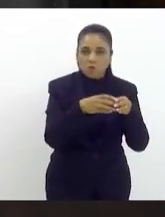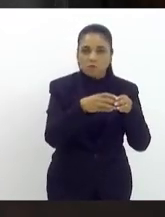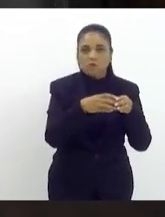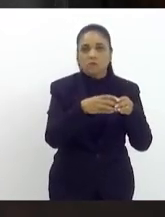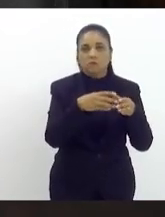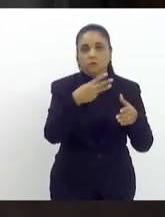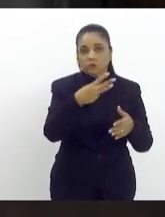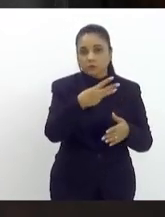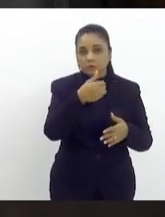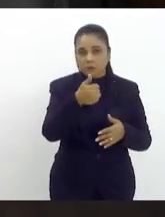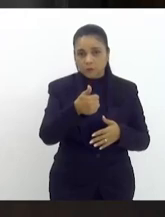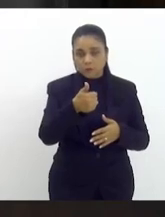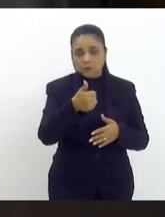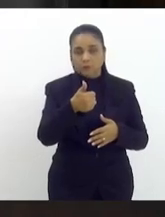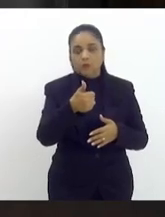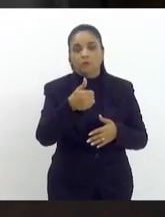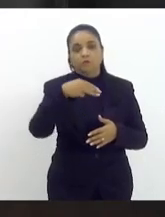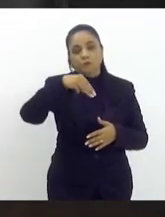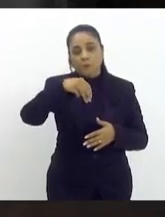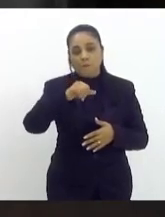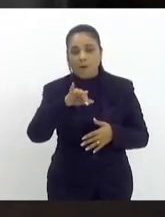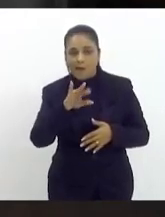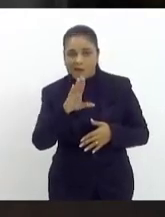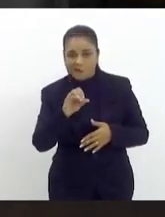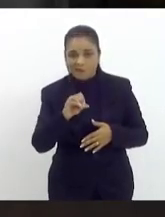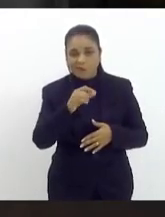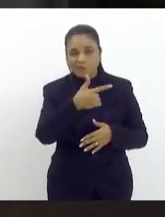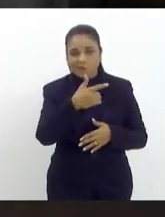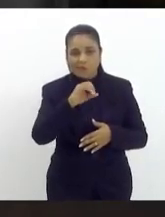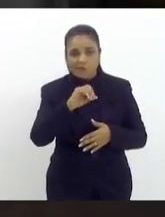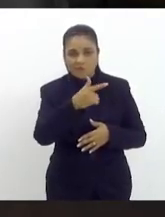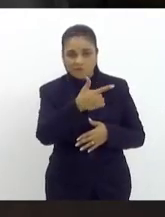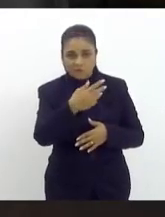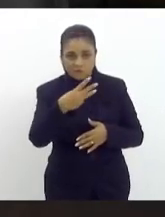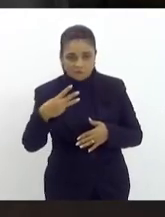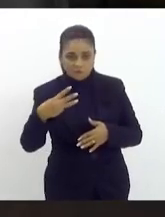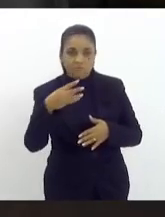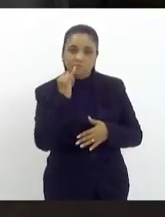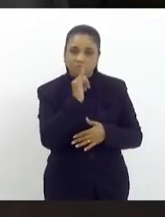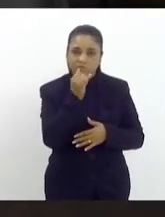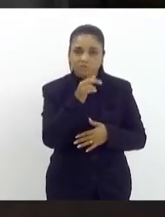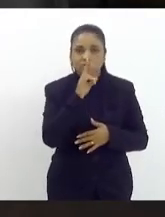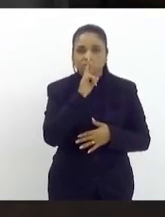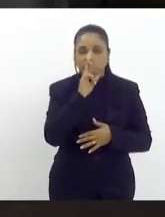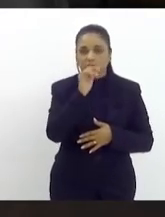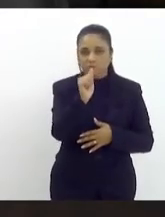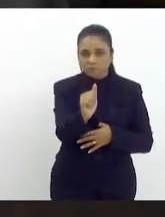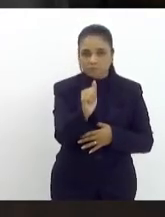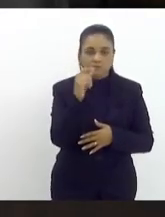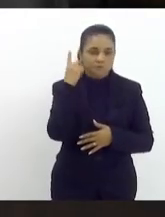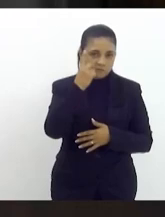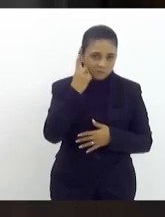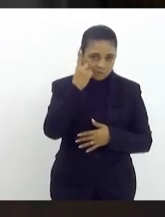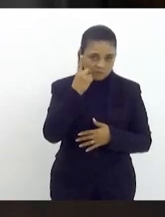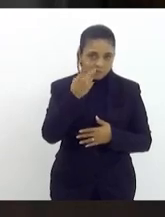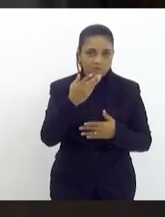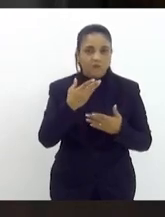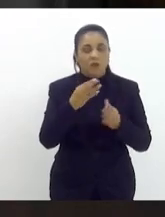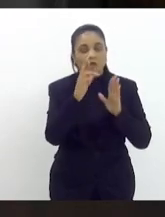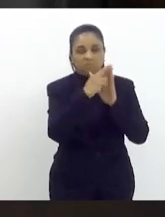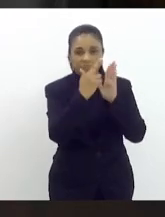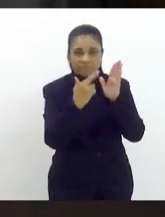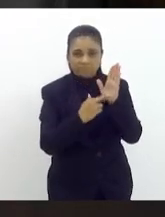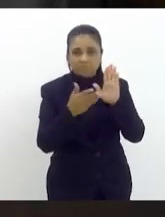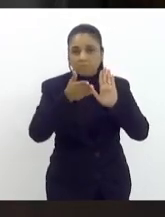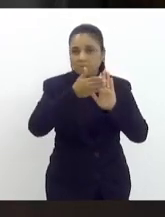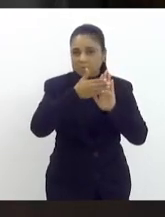31 de maio de 2023, relator deputado Rodrigo Amorim. Conclusão, a Comissão de Normas Internas